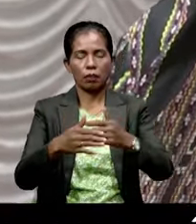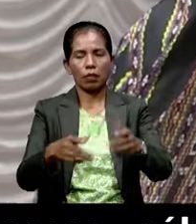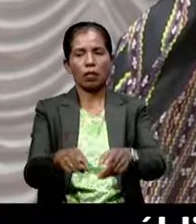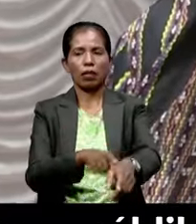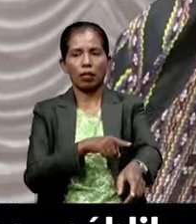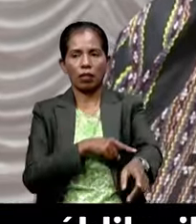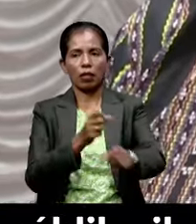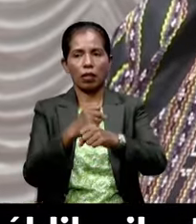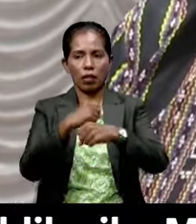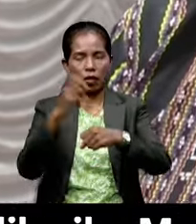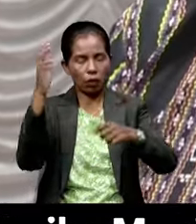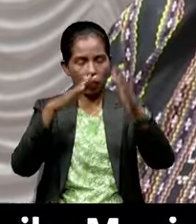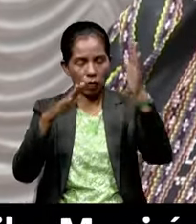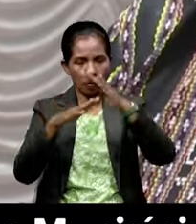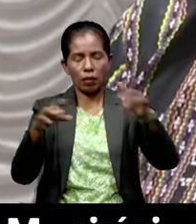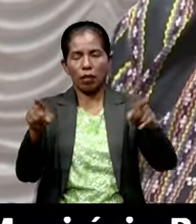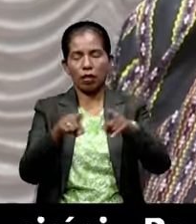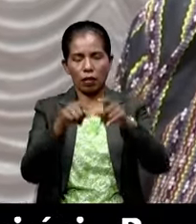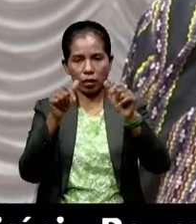há problemas.